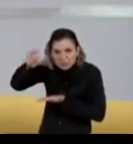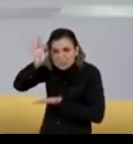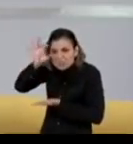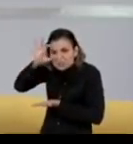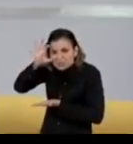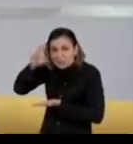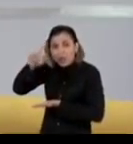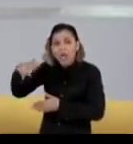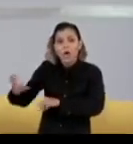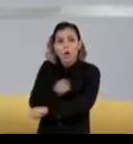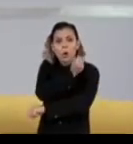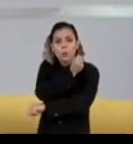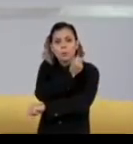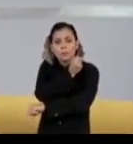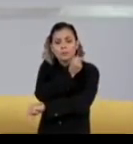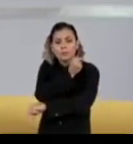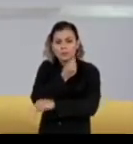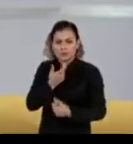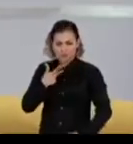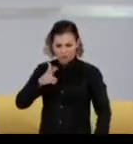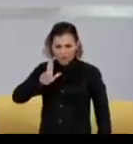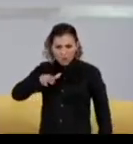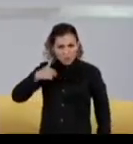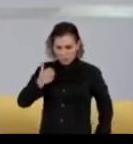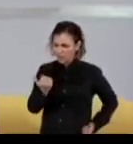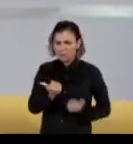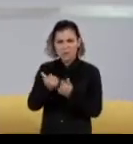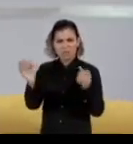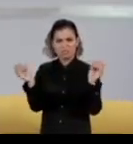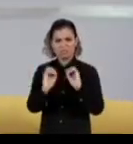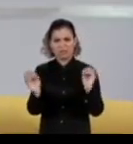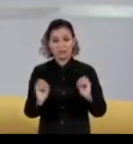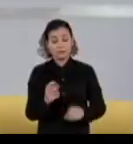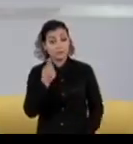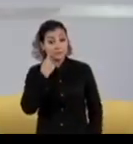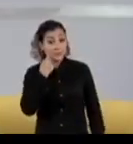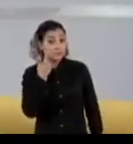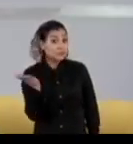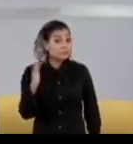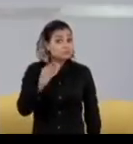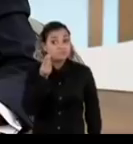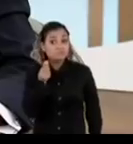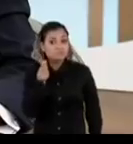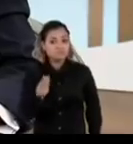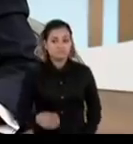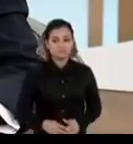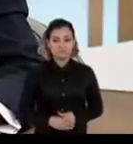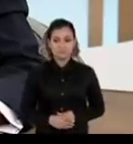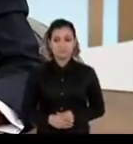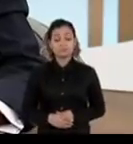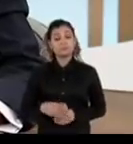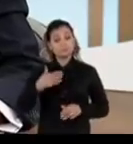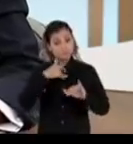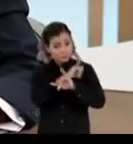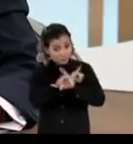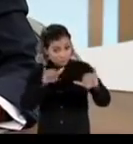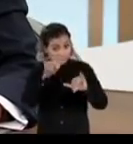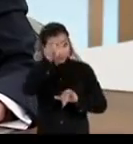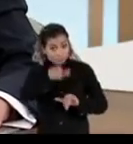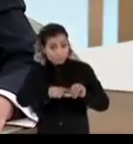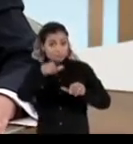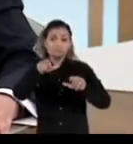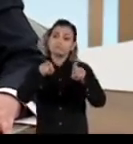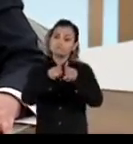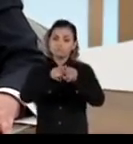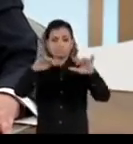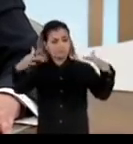de golpe e disse que nunca apoiou o processo. Vamos rever alguns trechos do programa. O que eu quero dizer a você e a todos